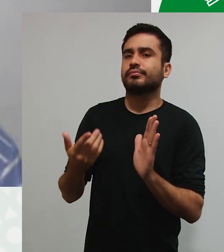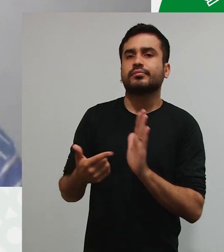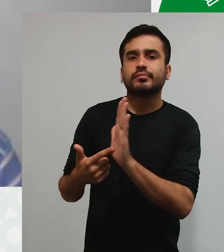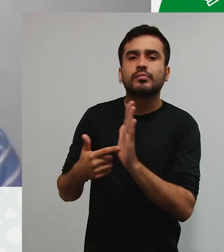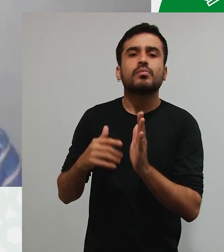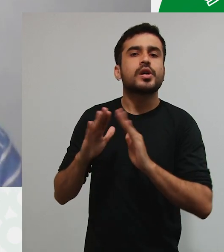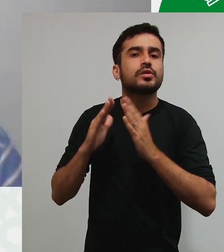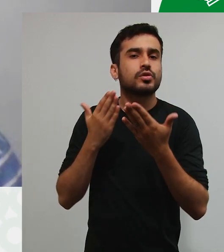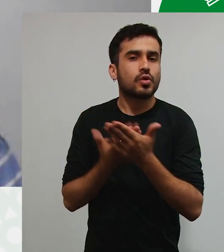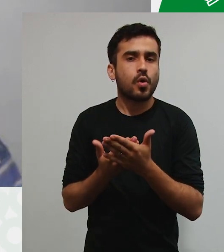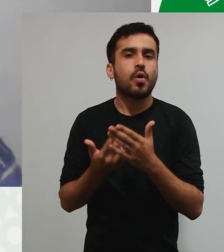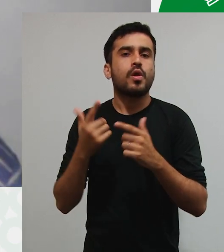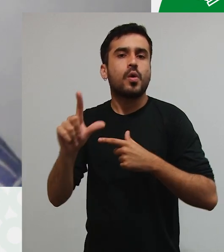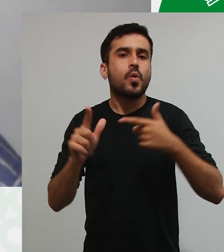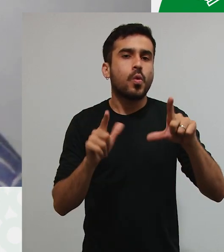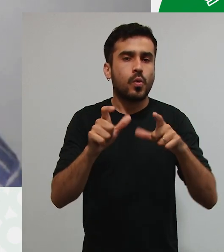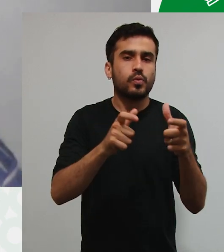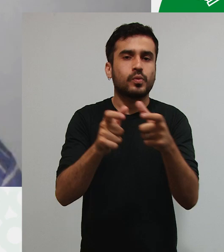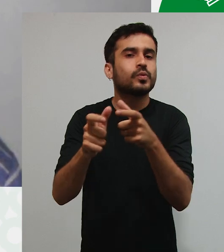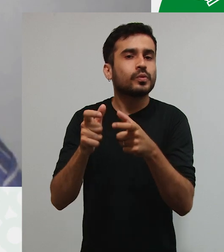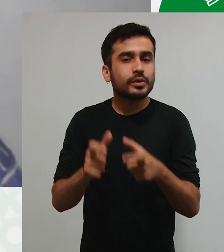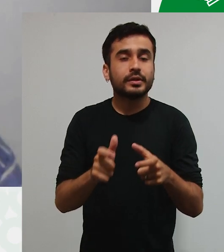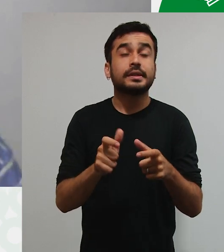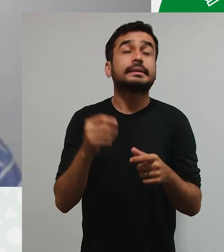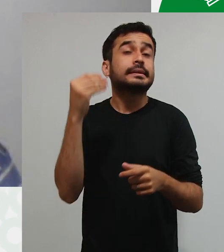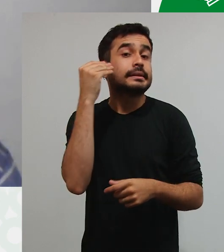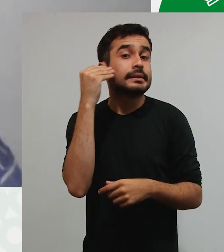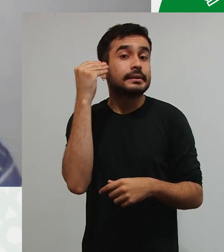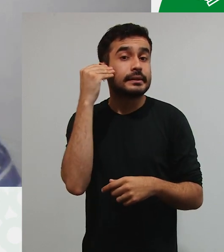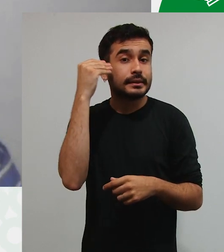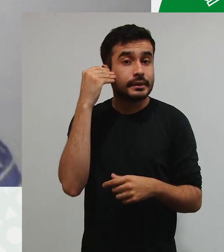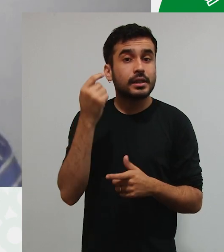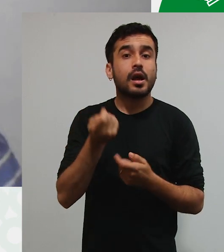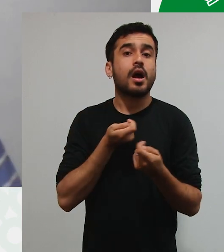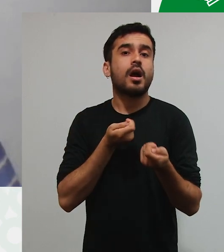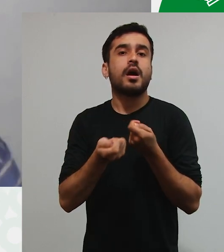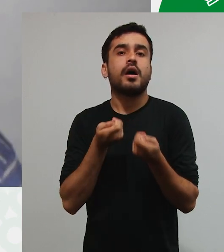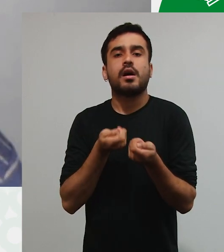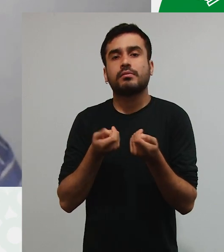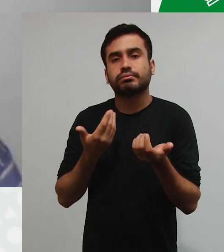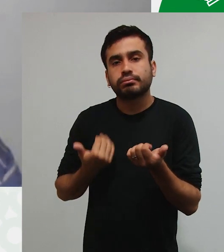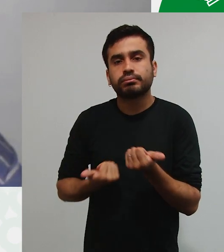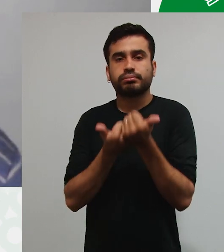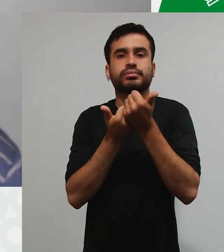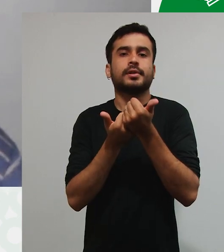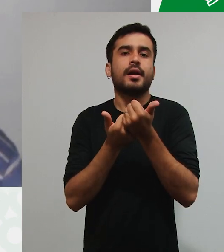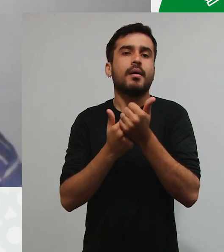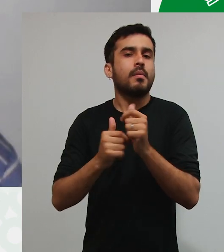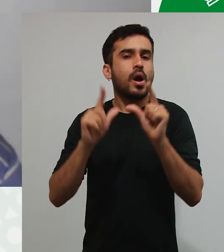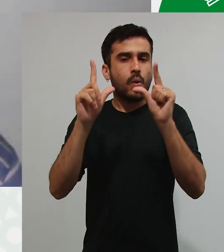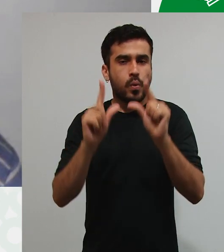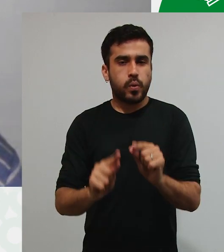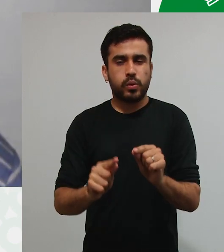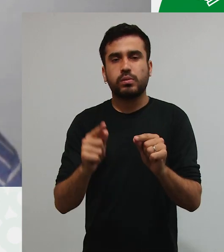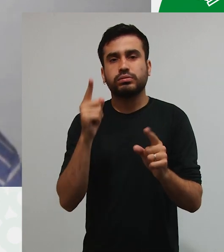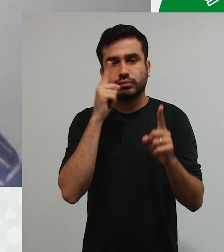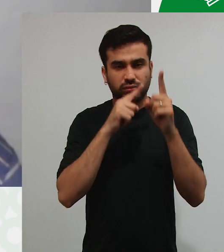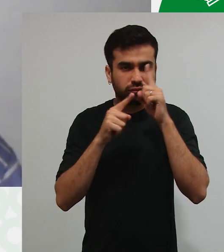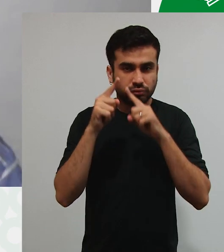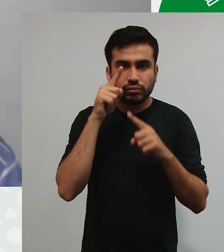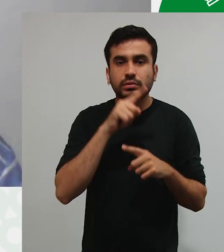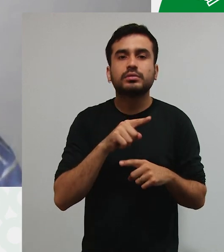desenvolvimento de atividades, para depois a gente passar para uma terceira fase que a gente chama de aconchego, que é o encaminhamento para